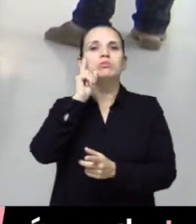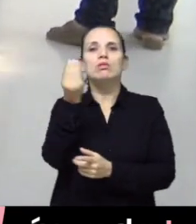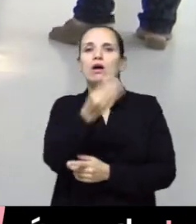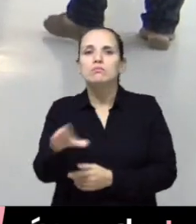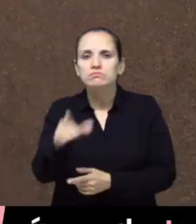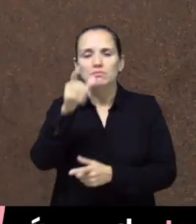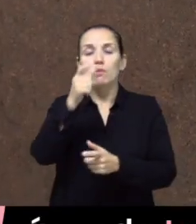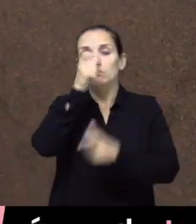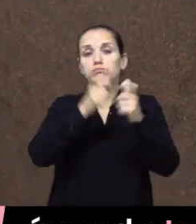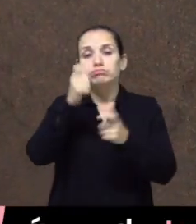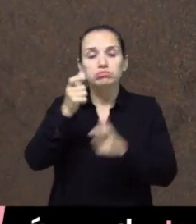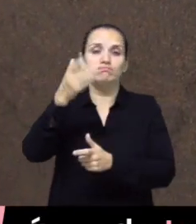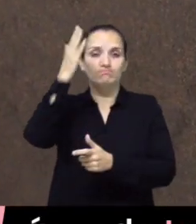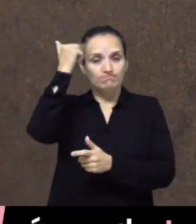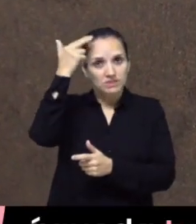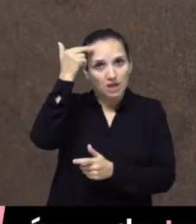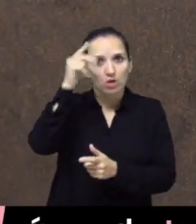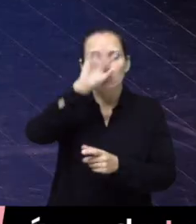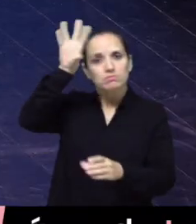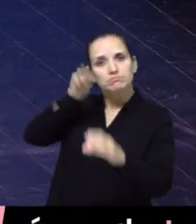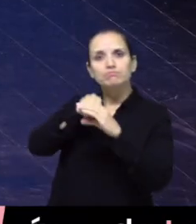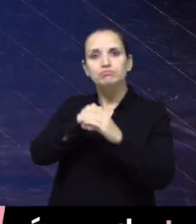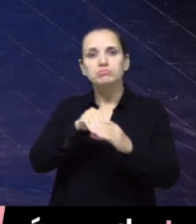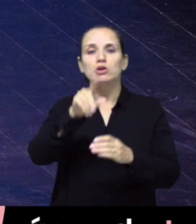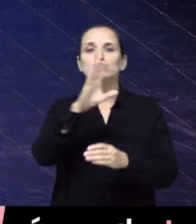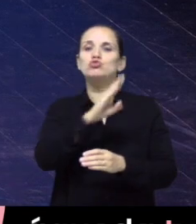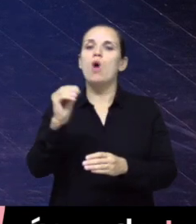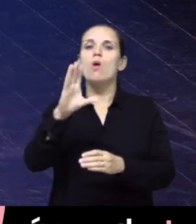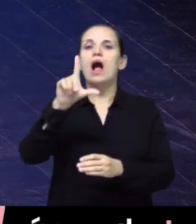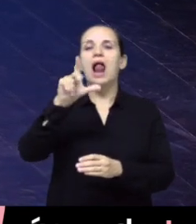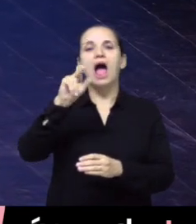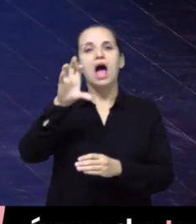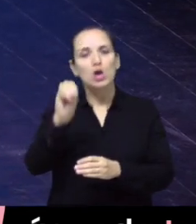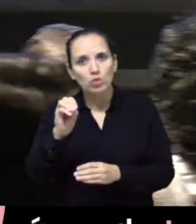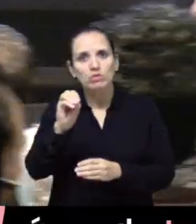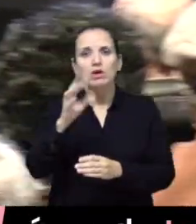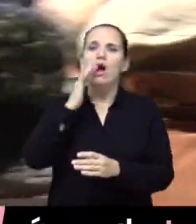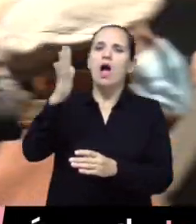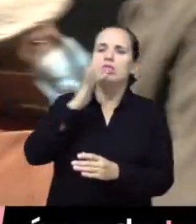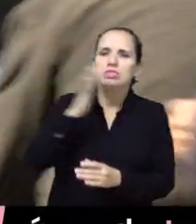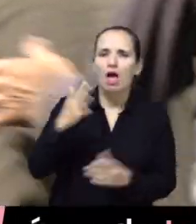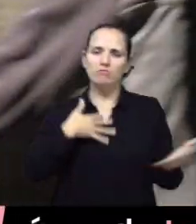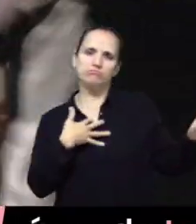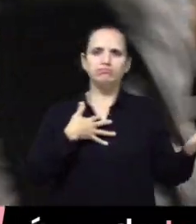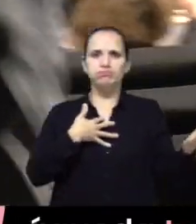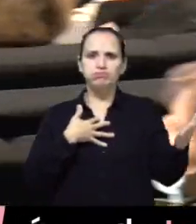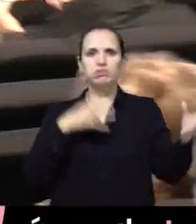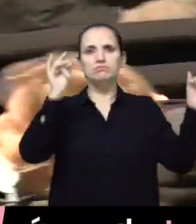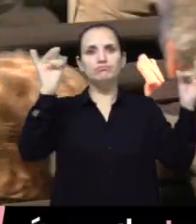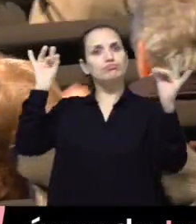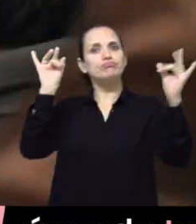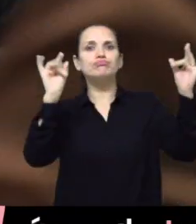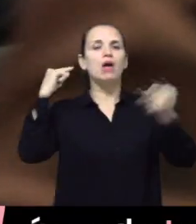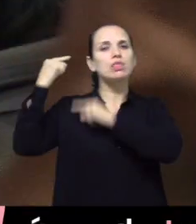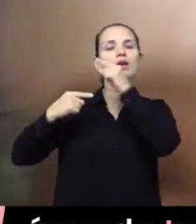comunidade sénior para a sociedade que ajudou a construir e contou com a presença de João Claro e Bem-vinda Costa a cantar e dançar ao ritmo da música